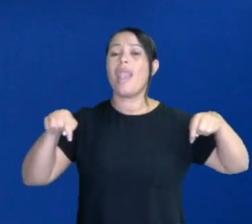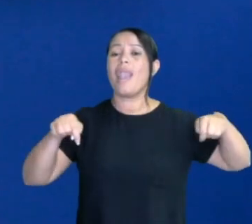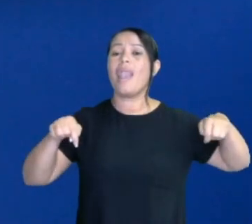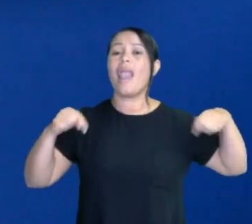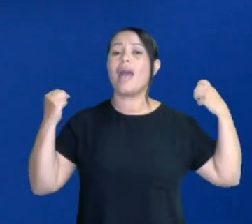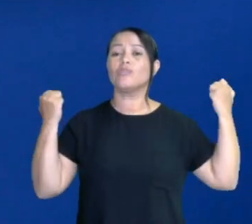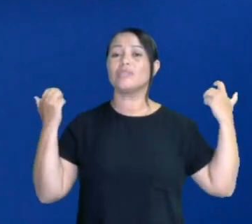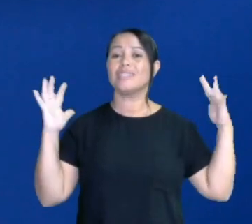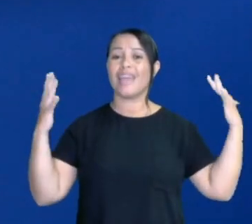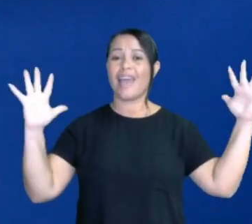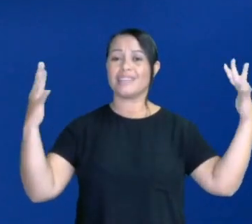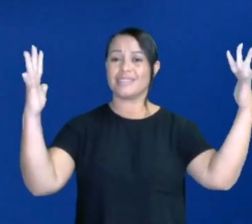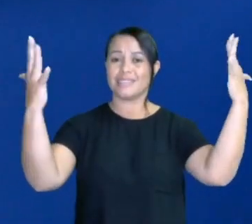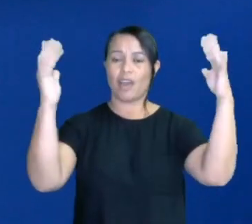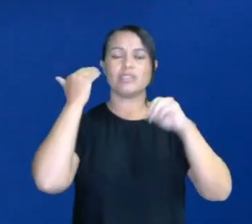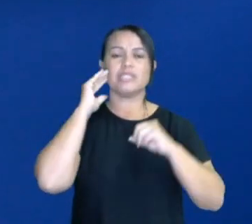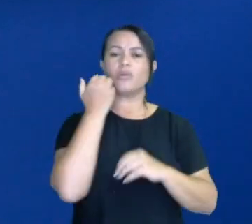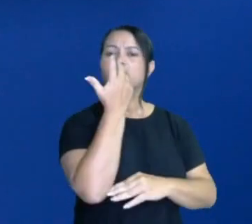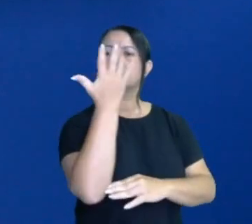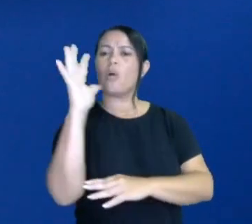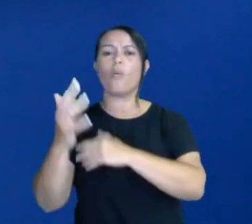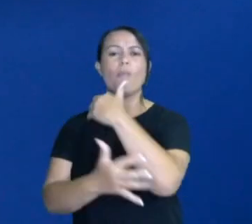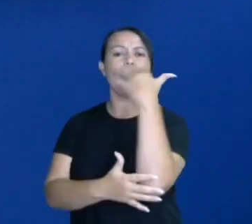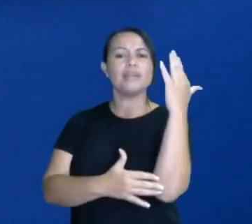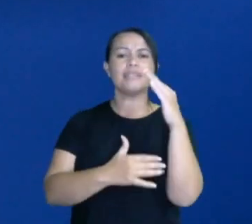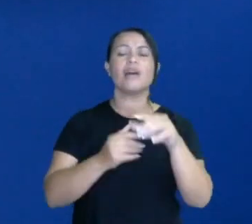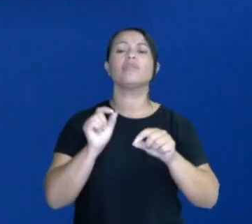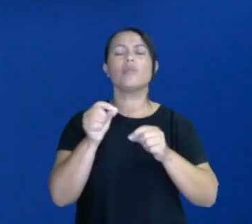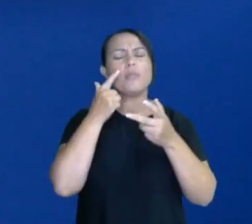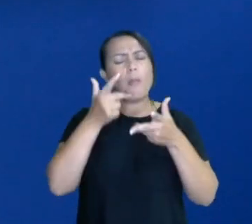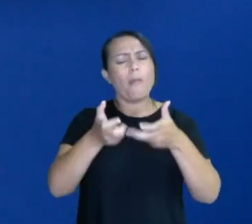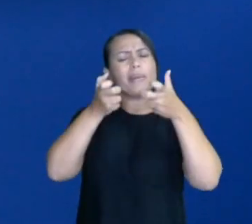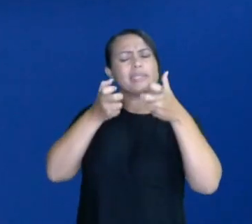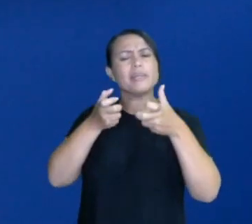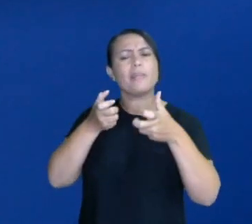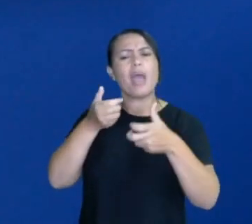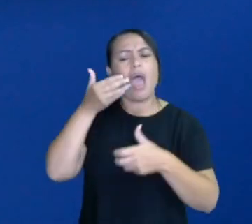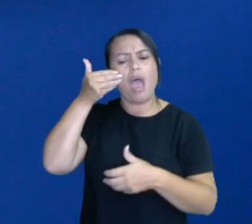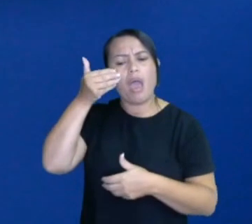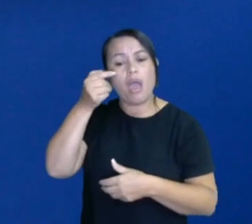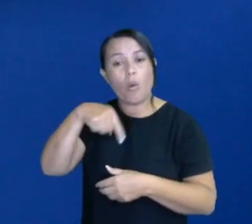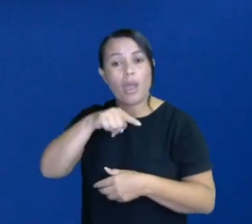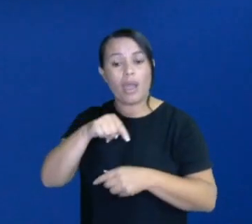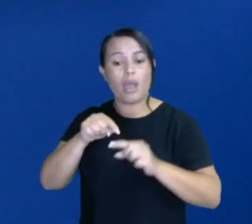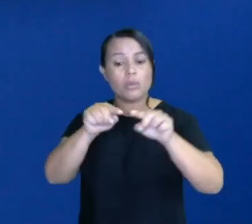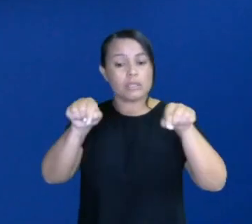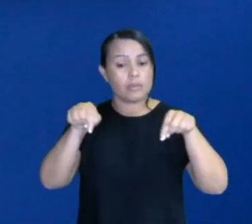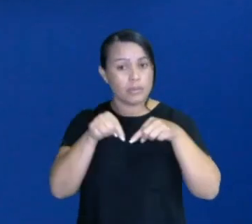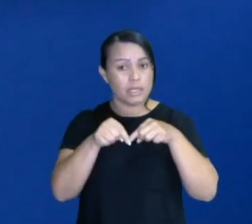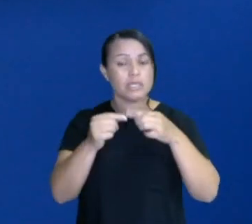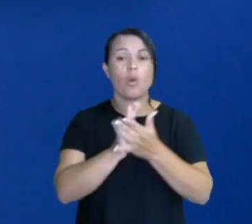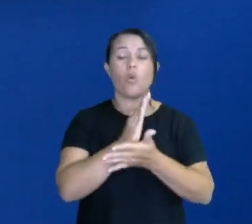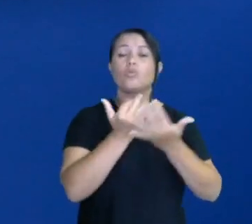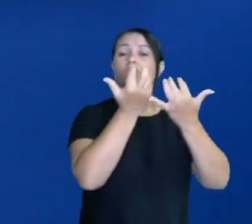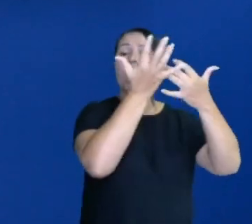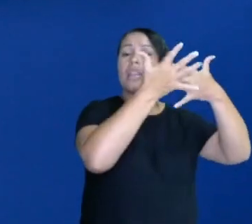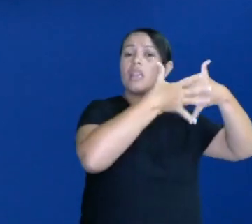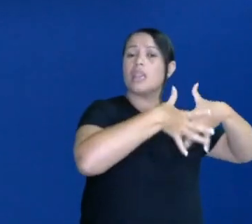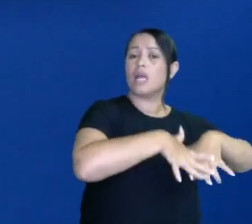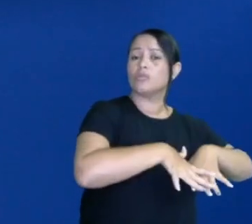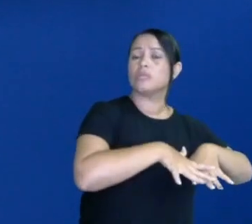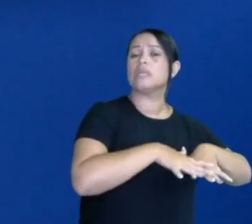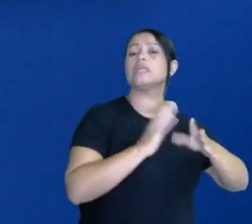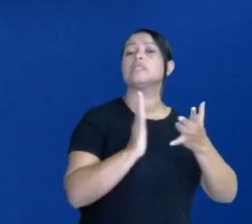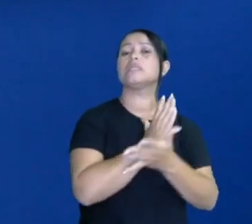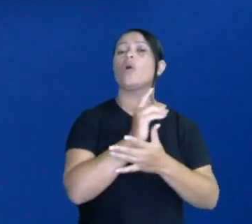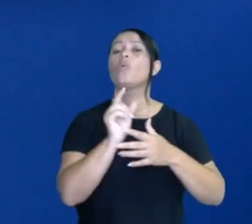os elementos naturais. Então, vocês precisam ter essa amplitude de perceber os ambientes e os elementos naturais e